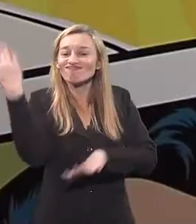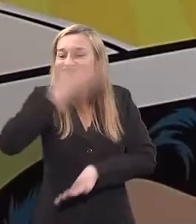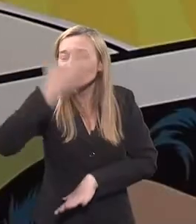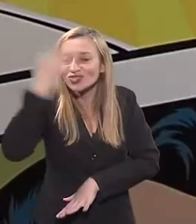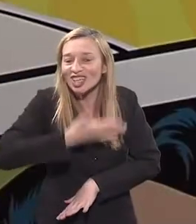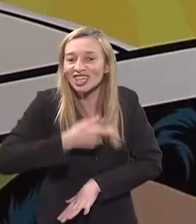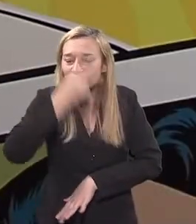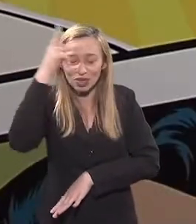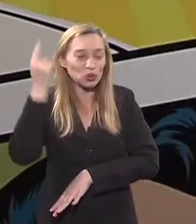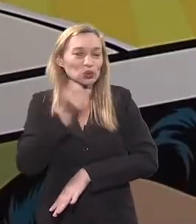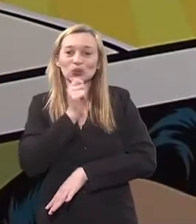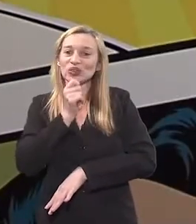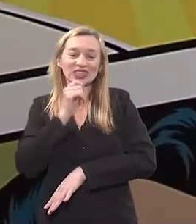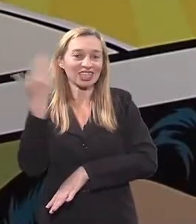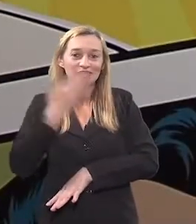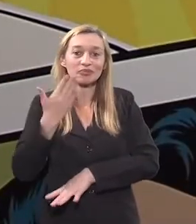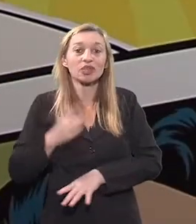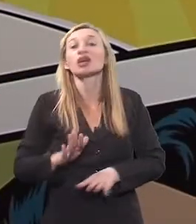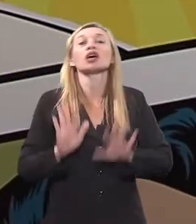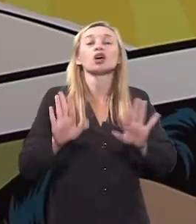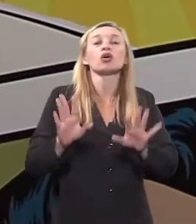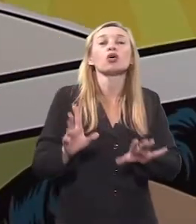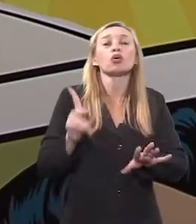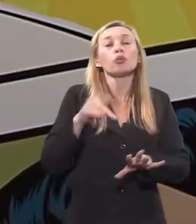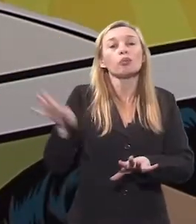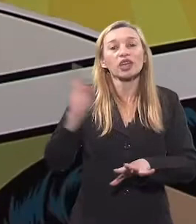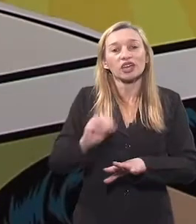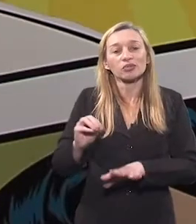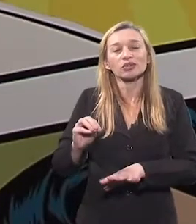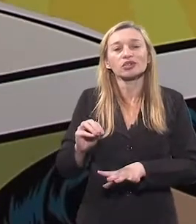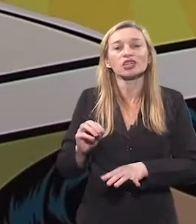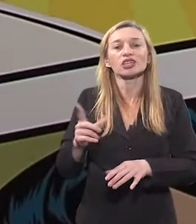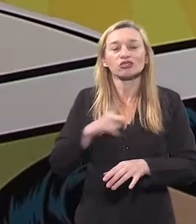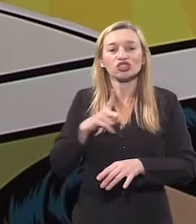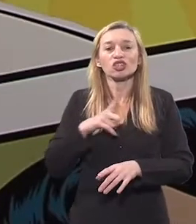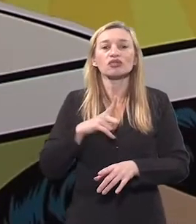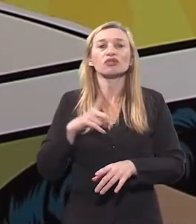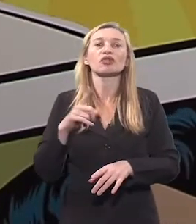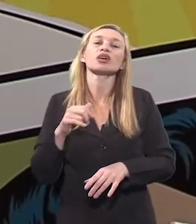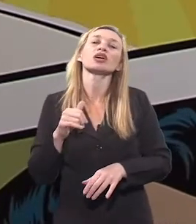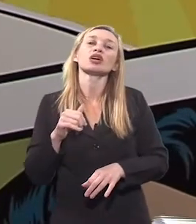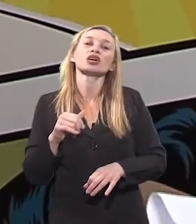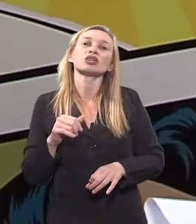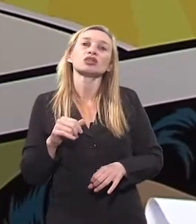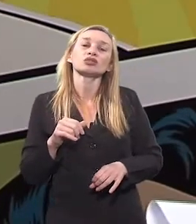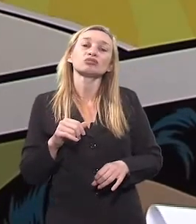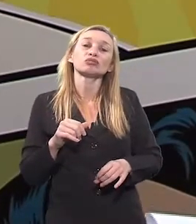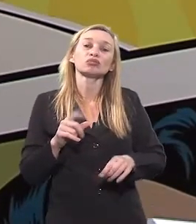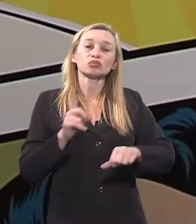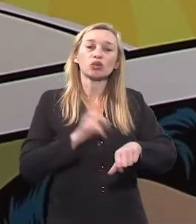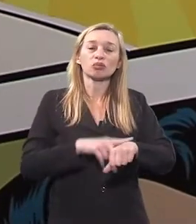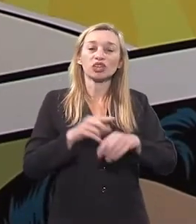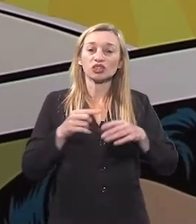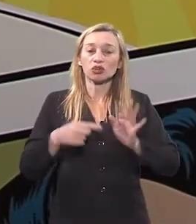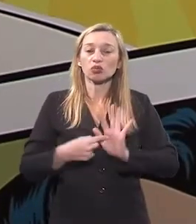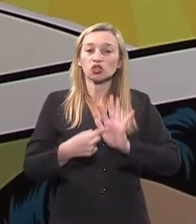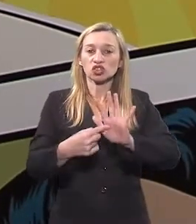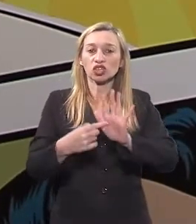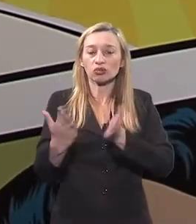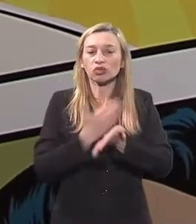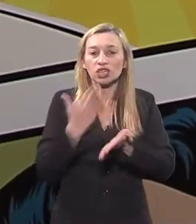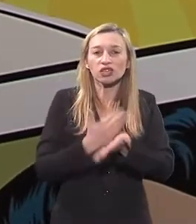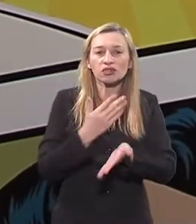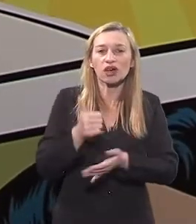das melhores prêmios que eu tive foi quando, num lançamento, uma senhora se acerca de mim e